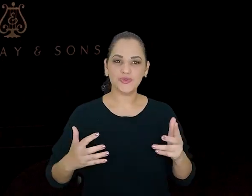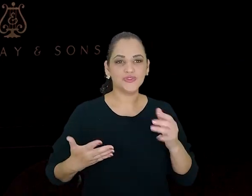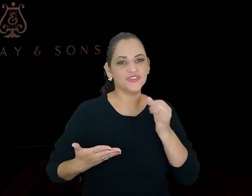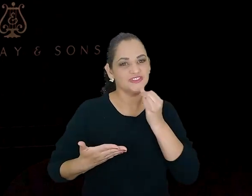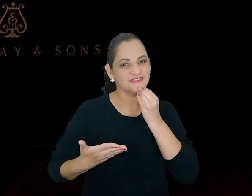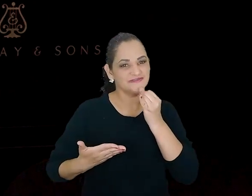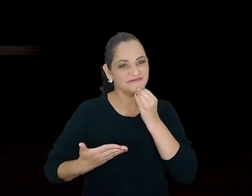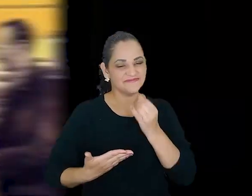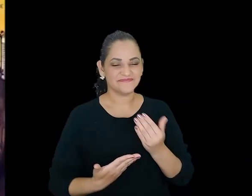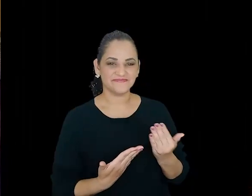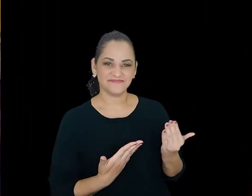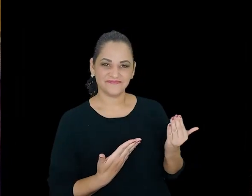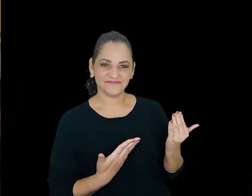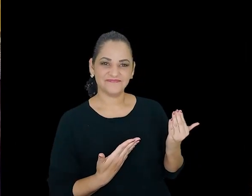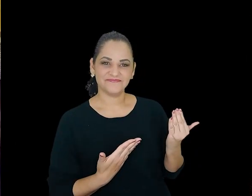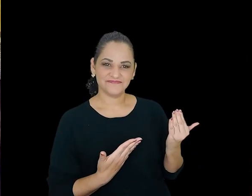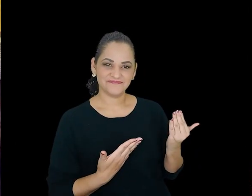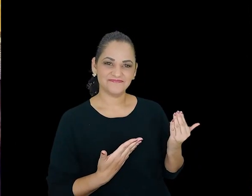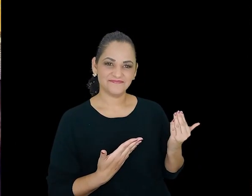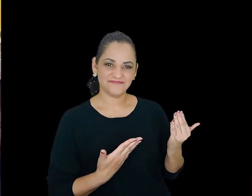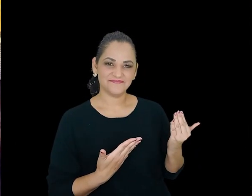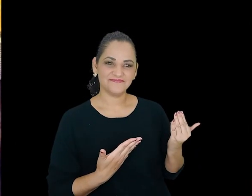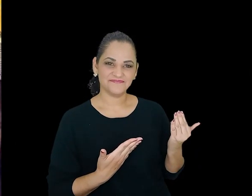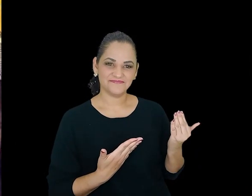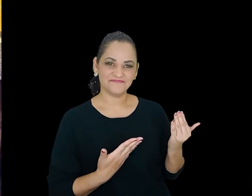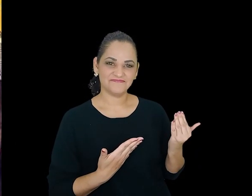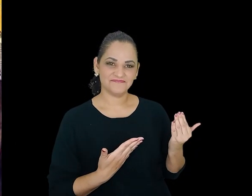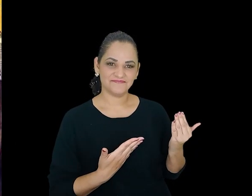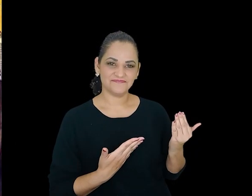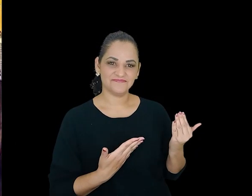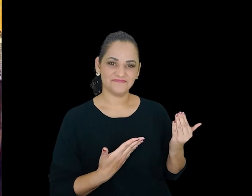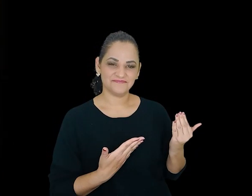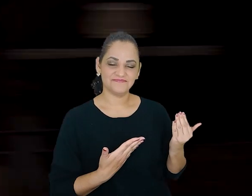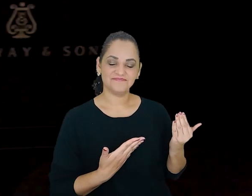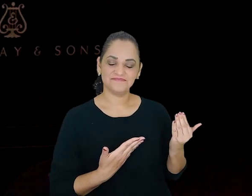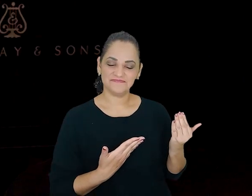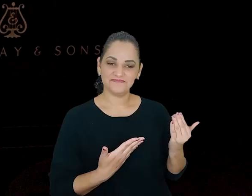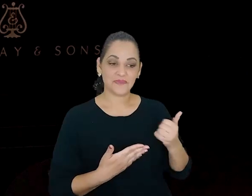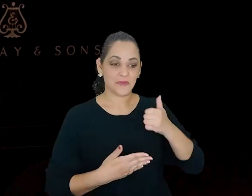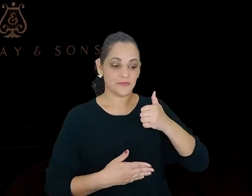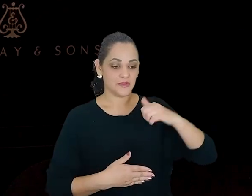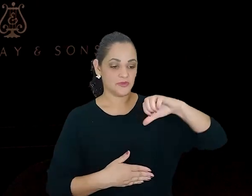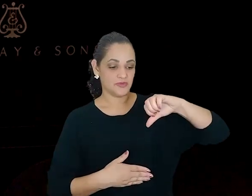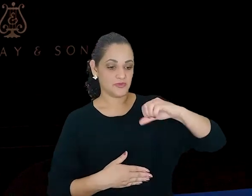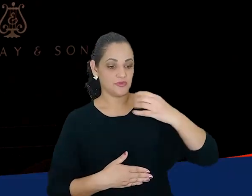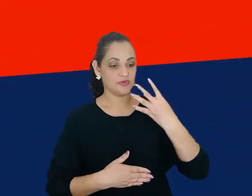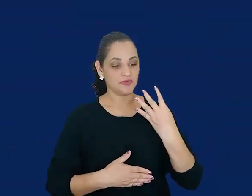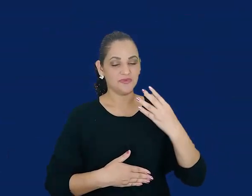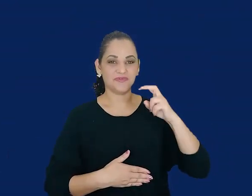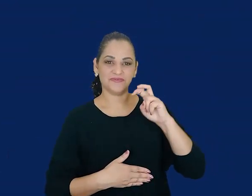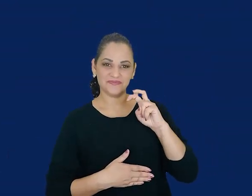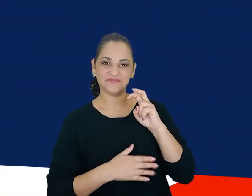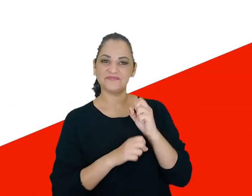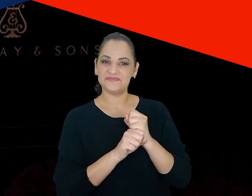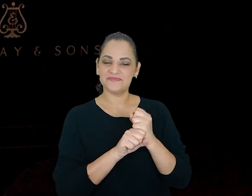por exemplo, Breve Encontro de Noel Coward, de